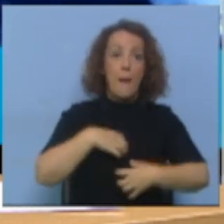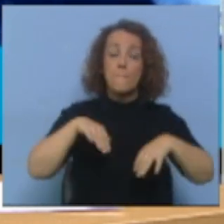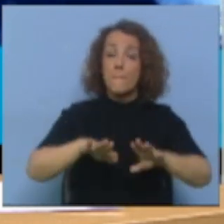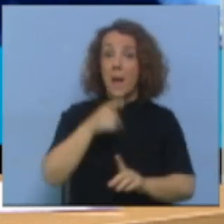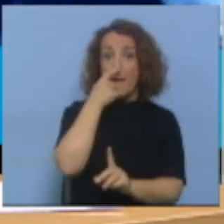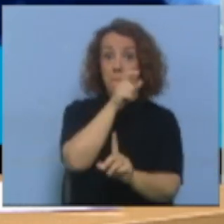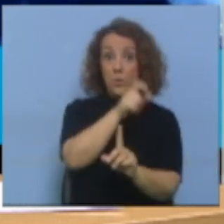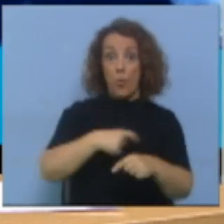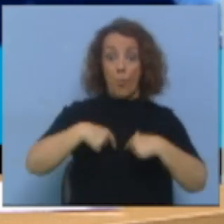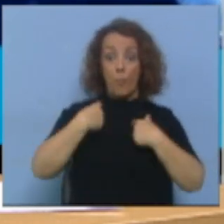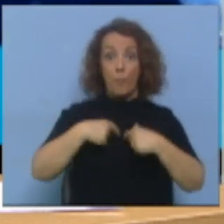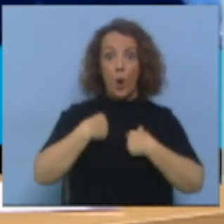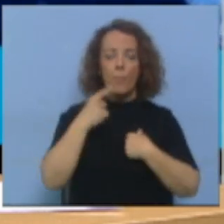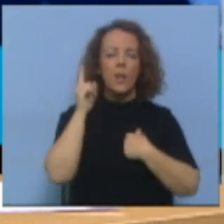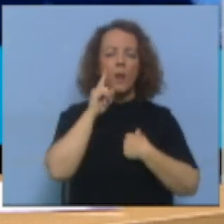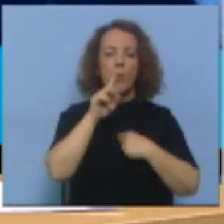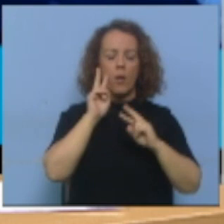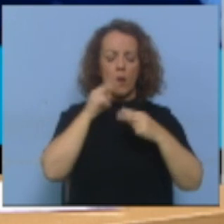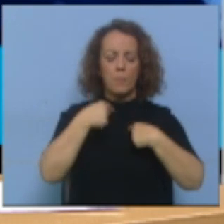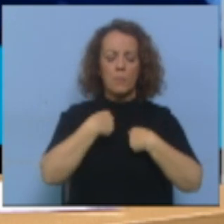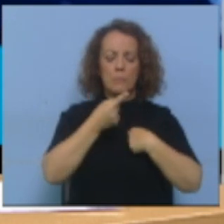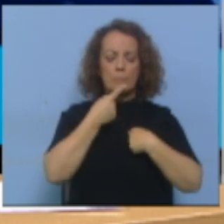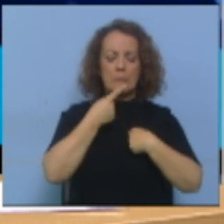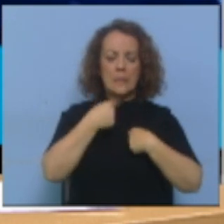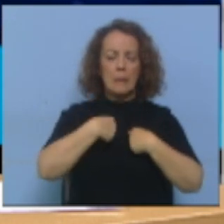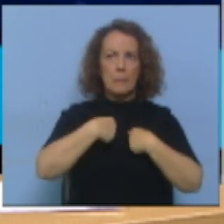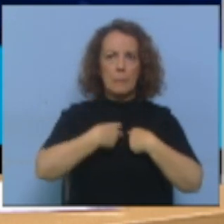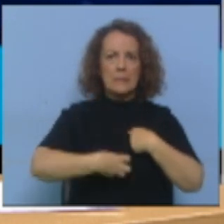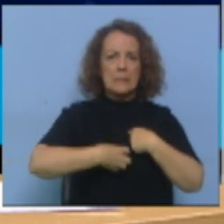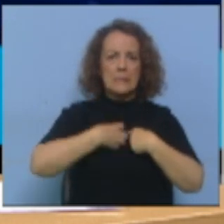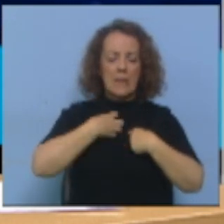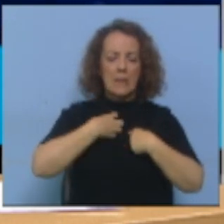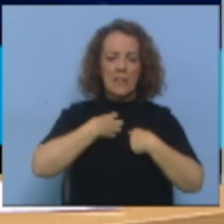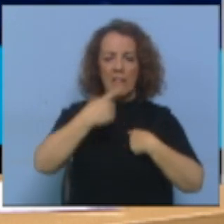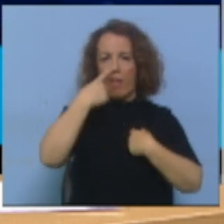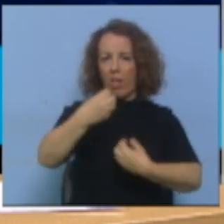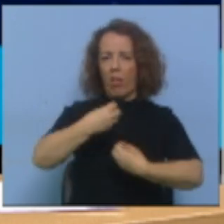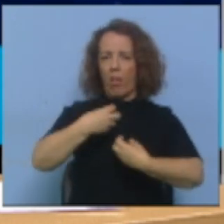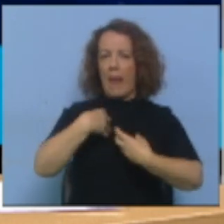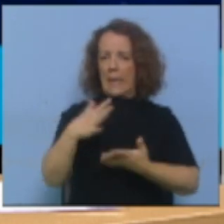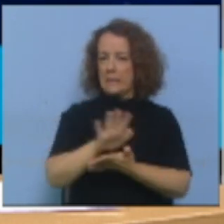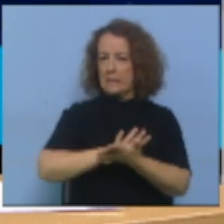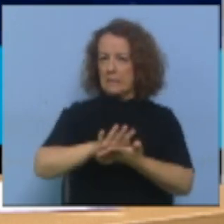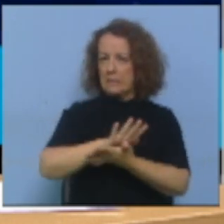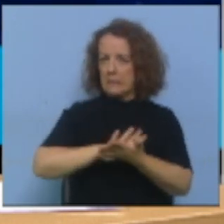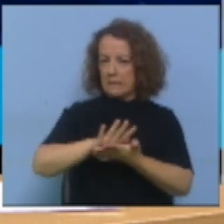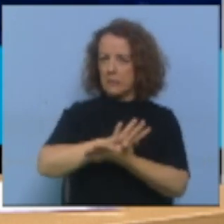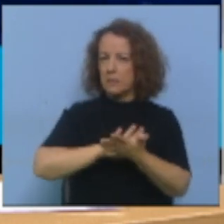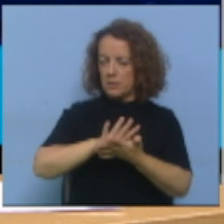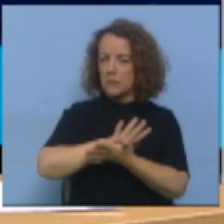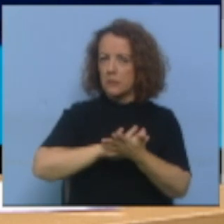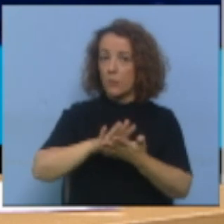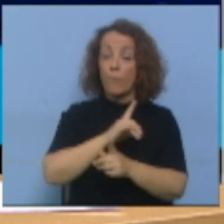dessas perceba os seus sintomas e não se auto-engane, porque isso é que é uma